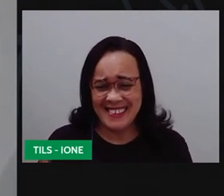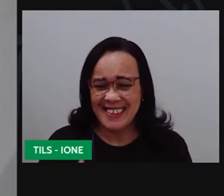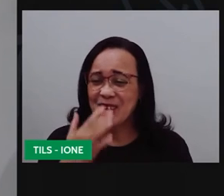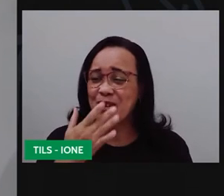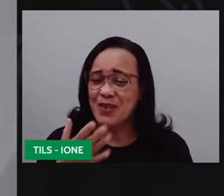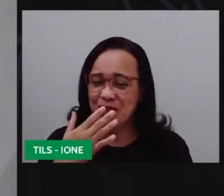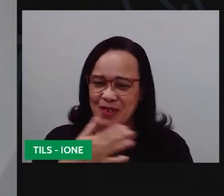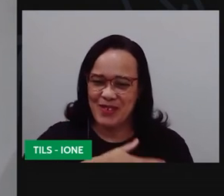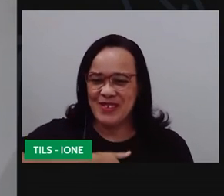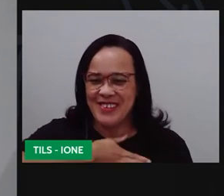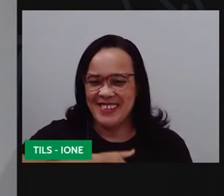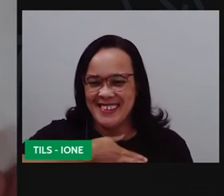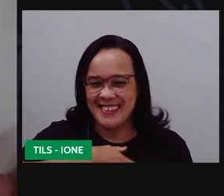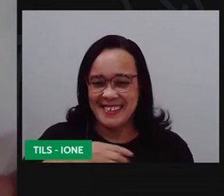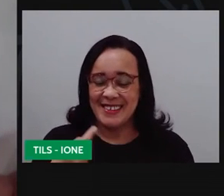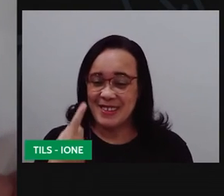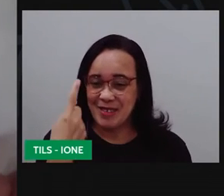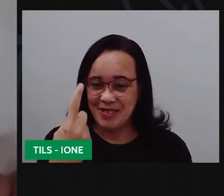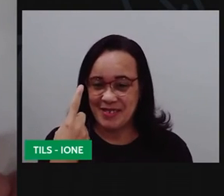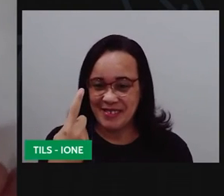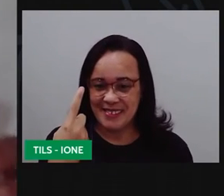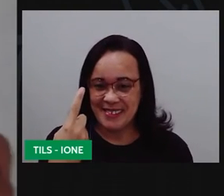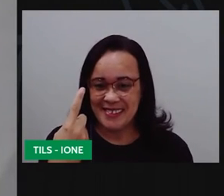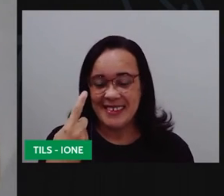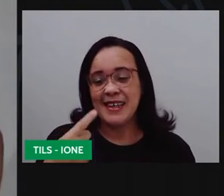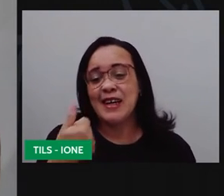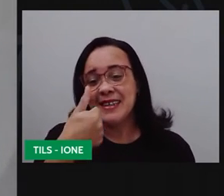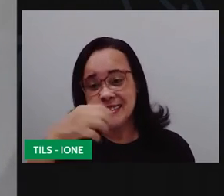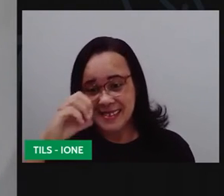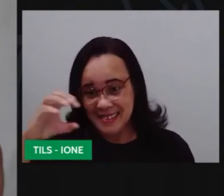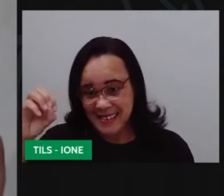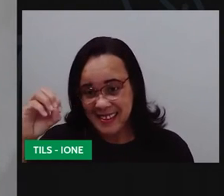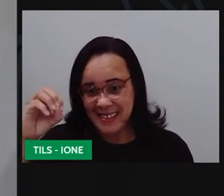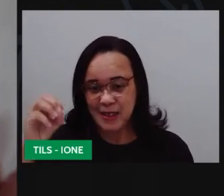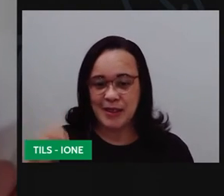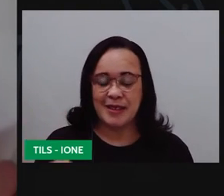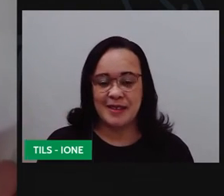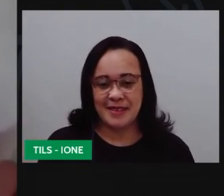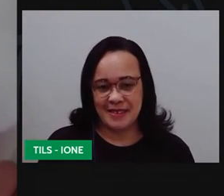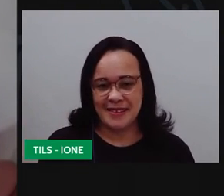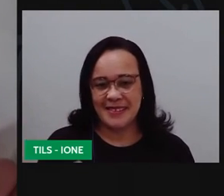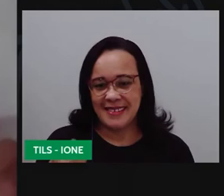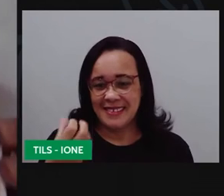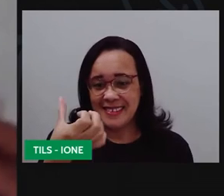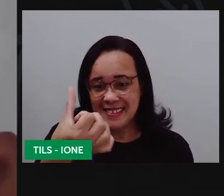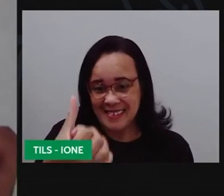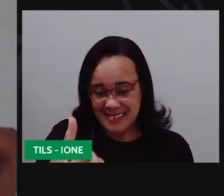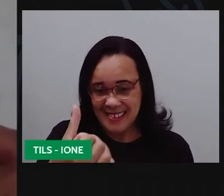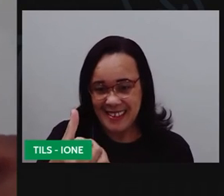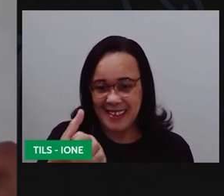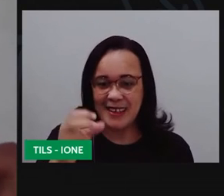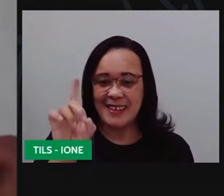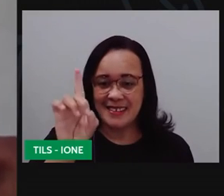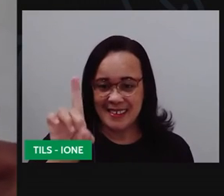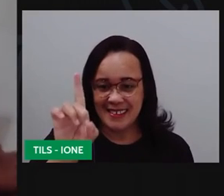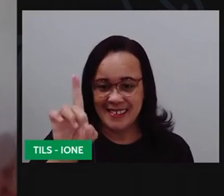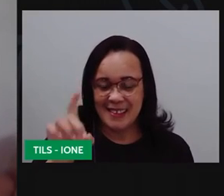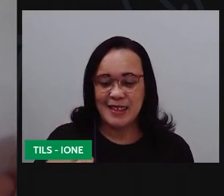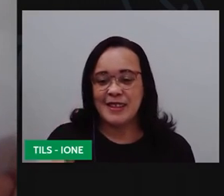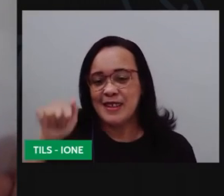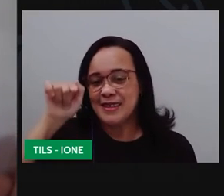coloridas uma centena três dezenas e